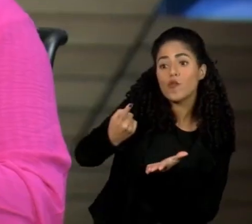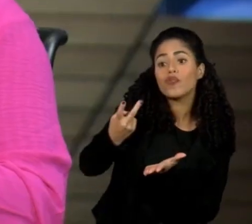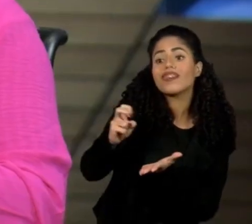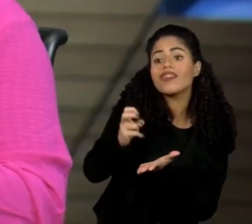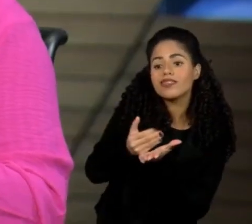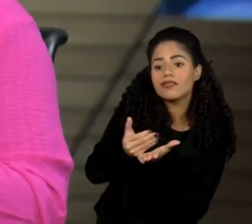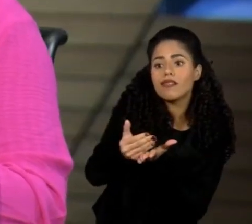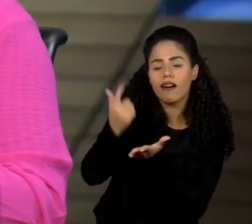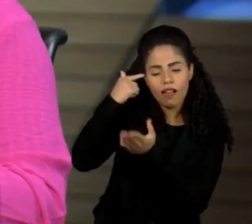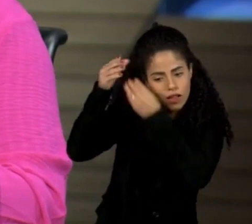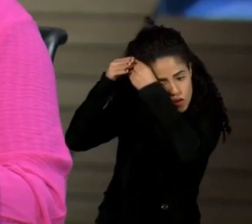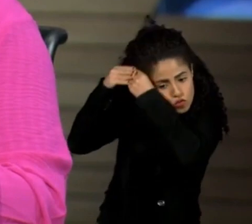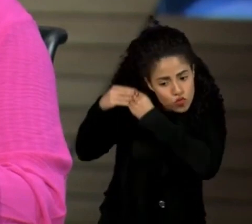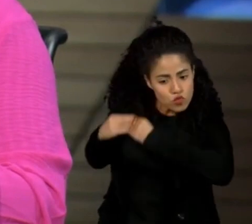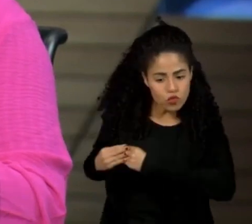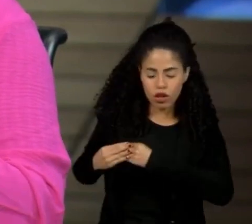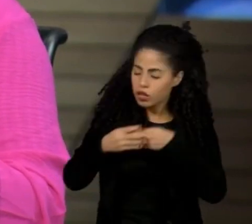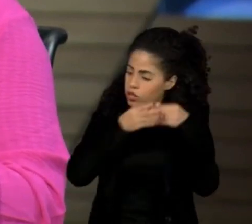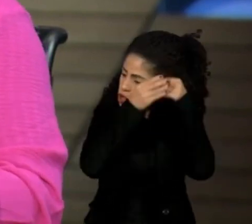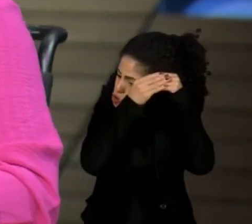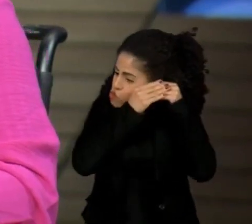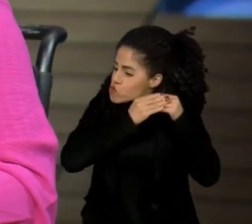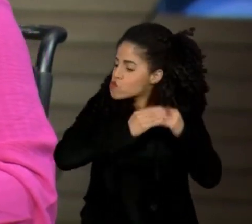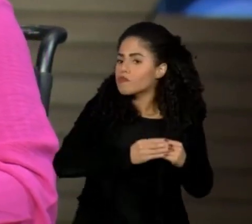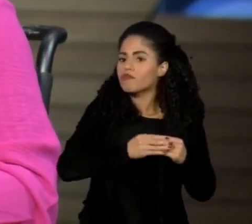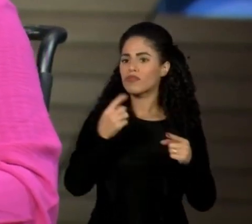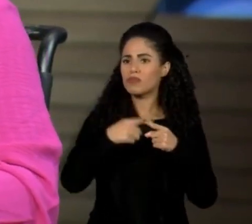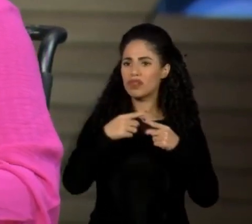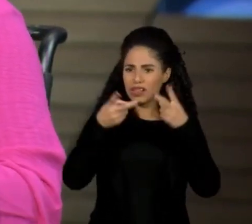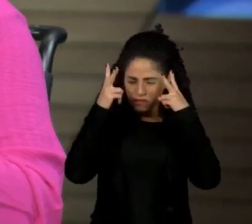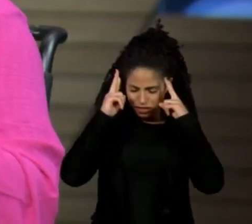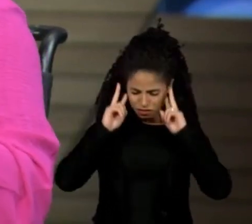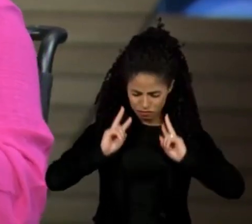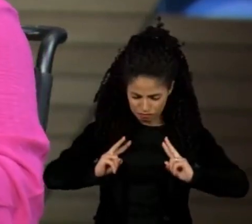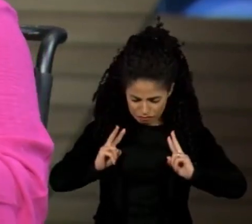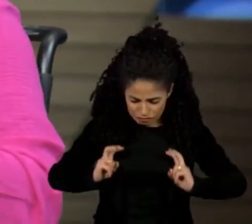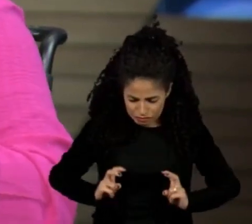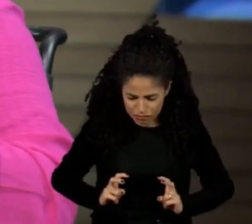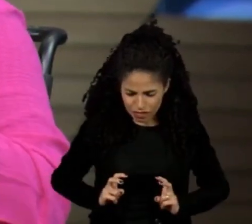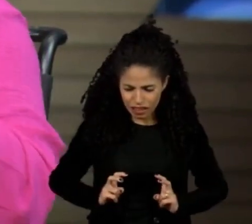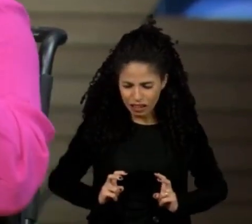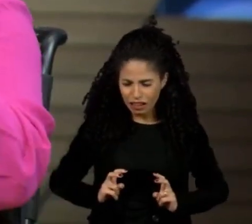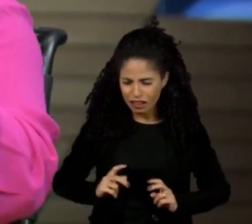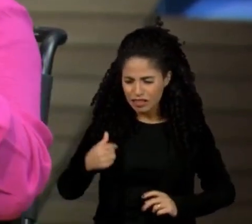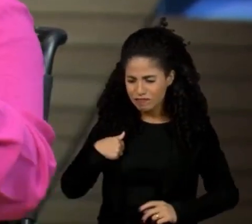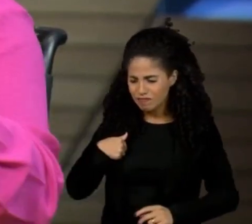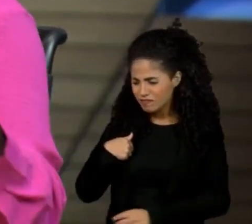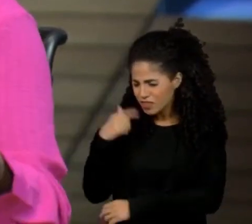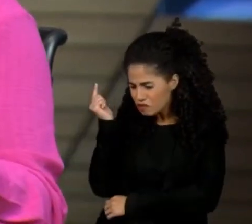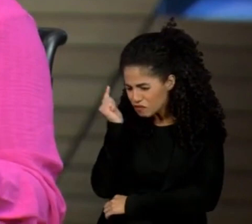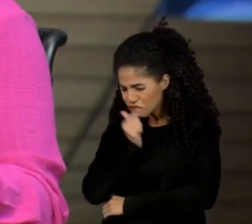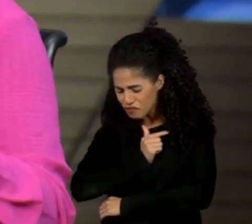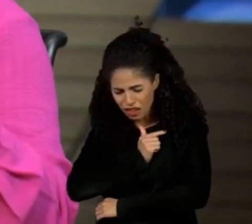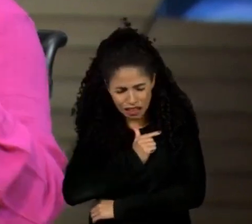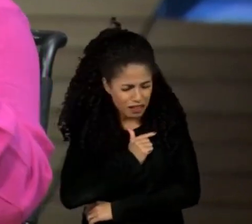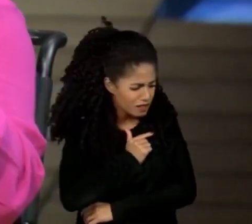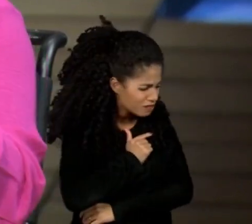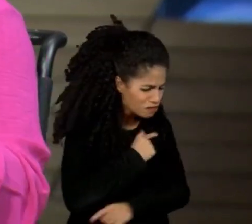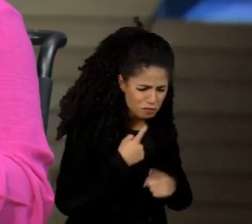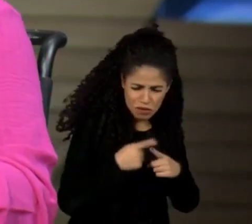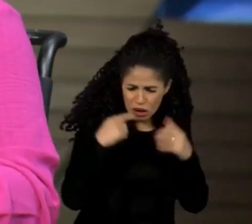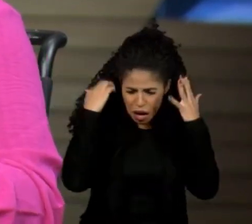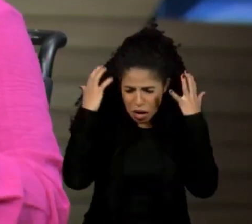porque era o que eu não era bonita Então se ser bonita era ser o mais próximo de uma